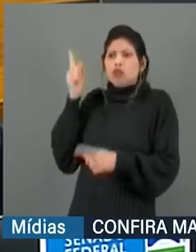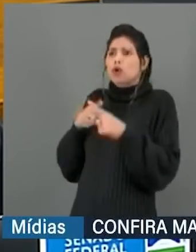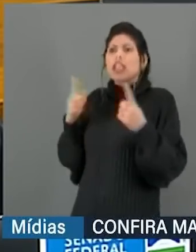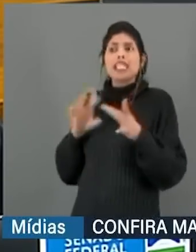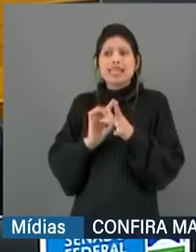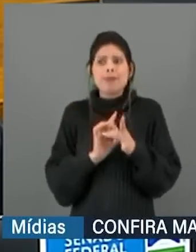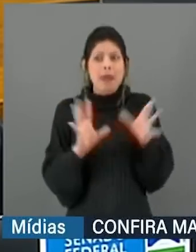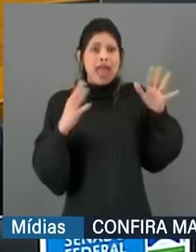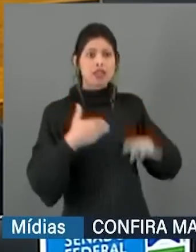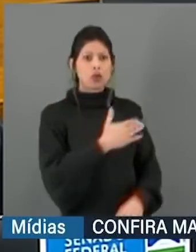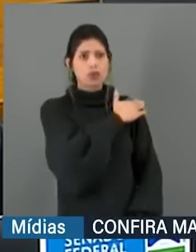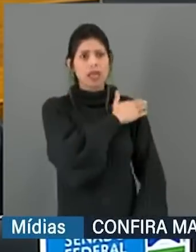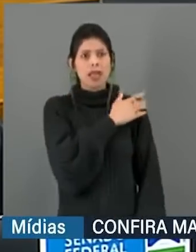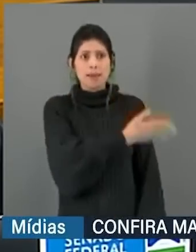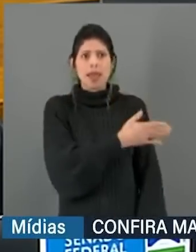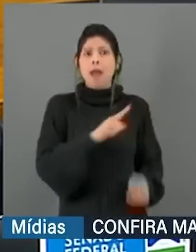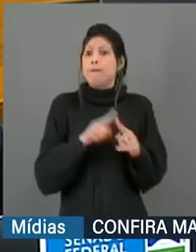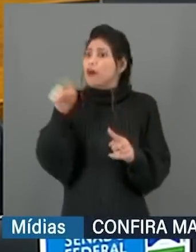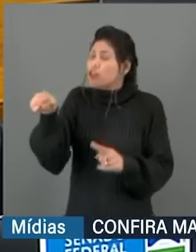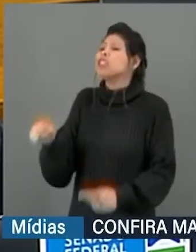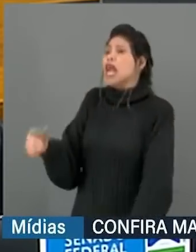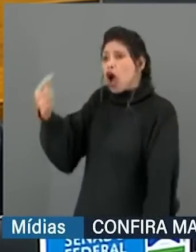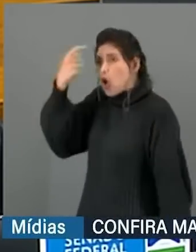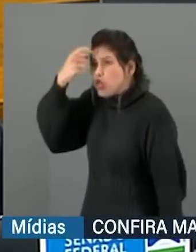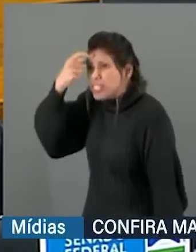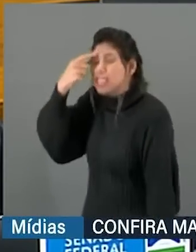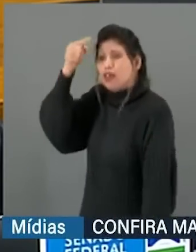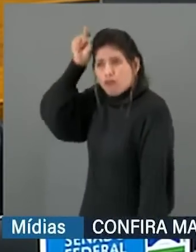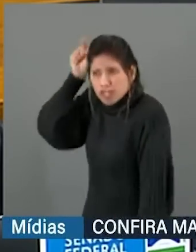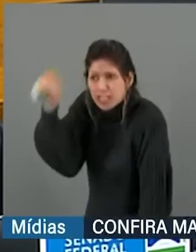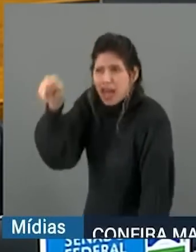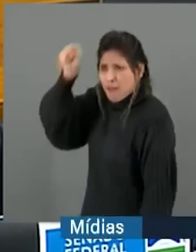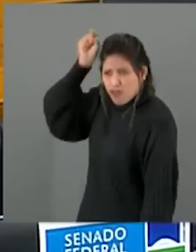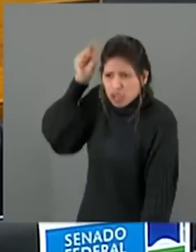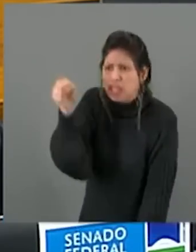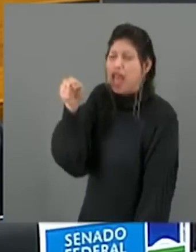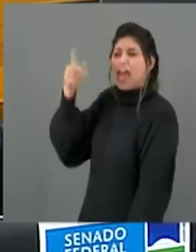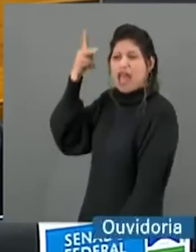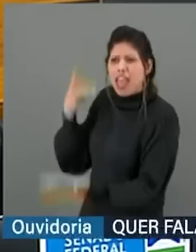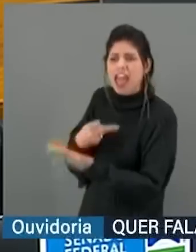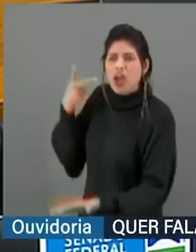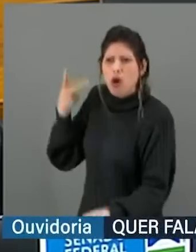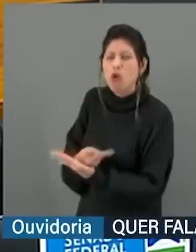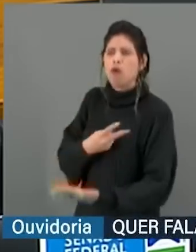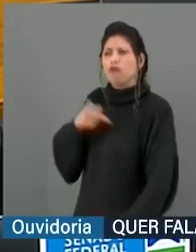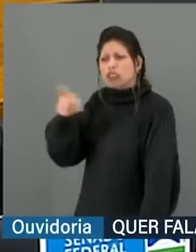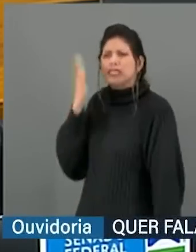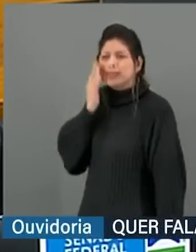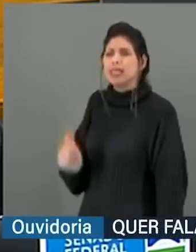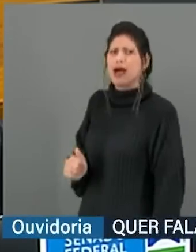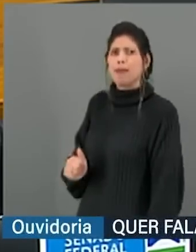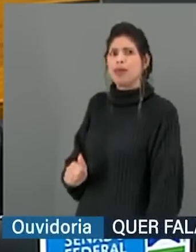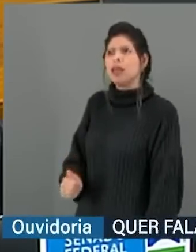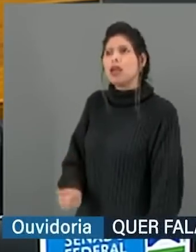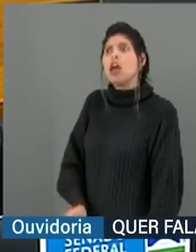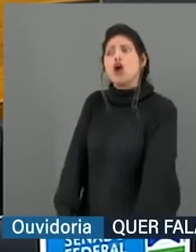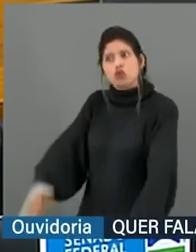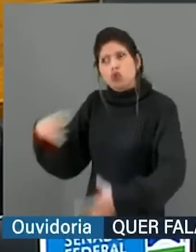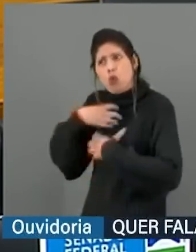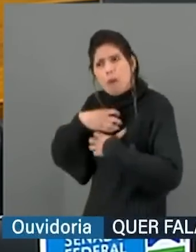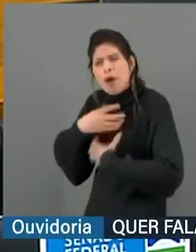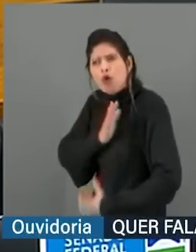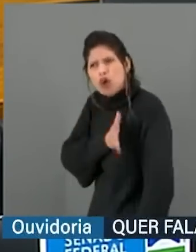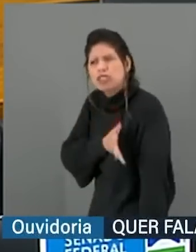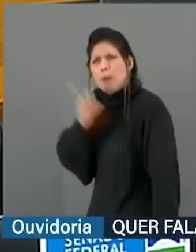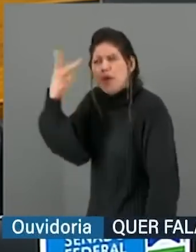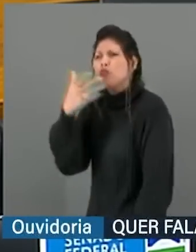senhor tem a consciência de saber que você errou. A gente começa a consertar esse país aqui é através dos erros. Então, eu te falo de um fundo do coração, pelo seu pai,